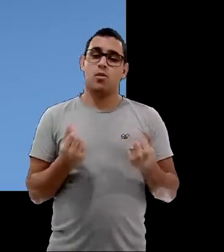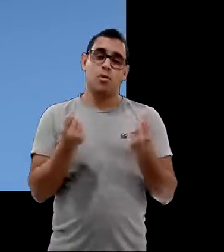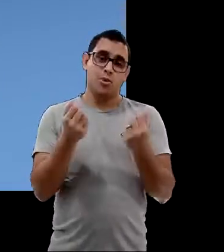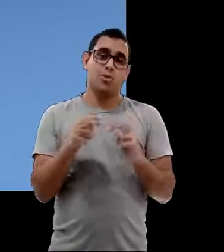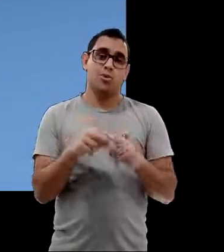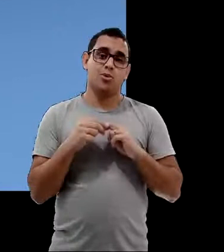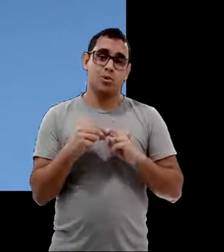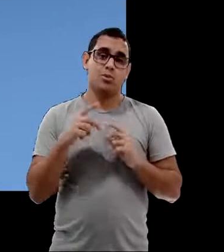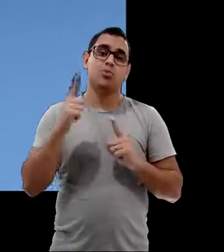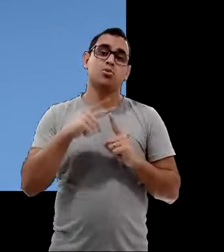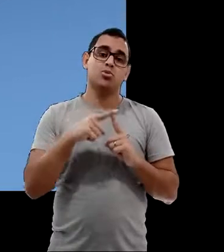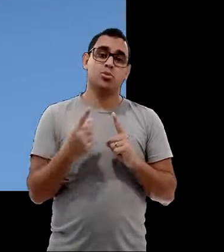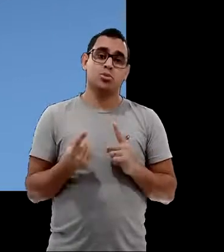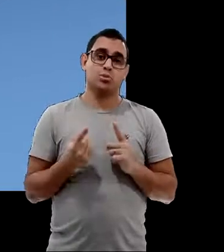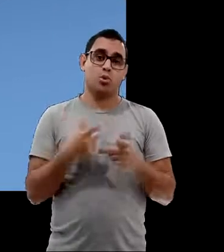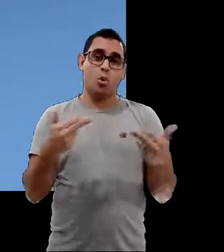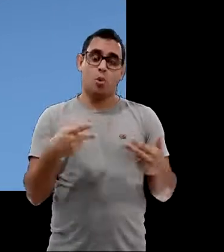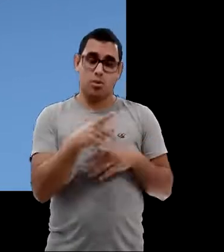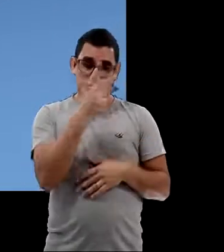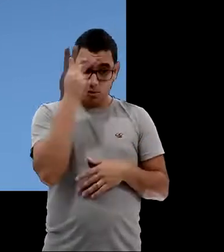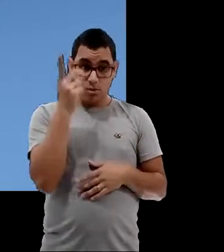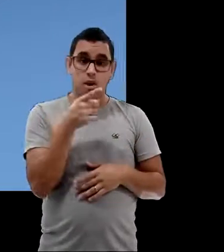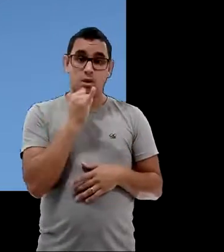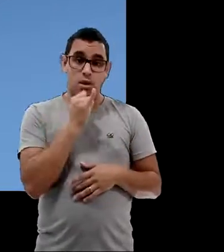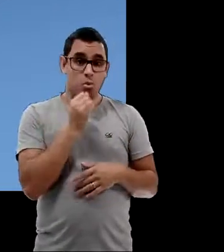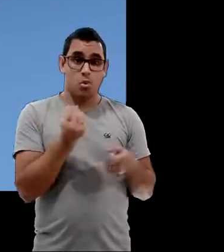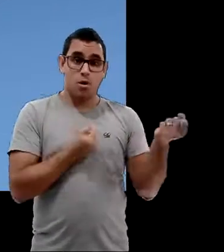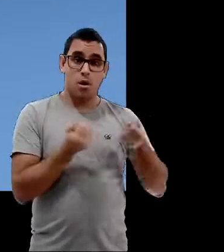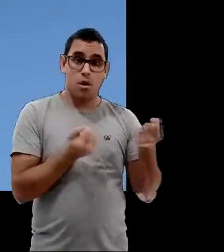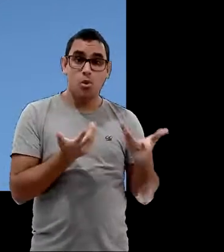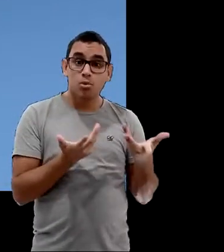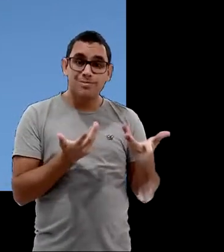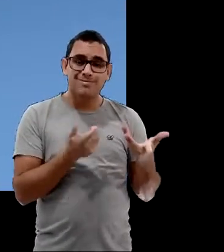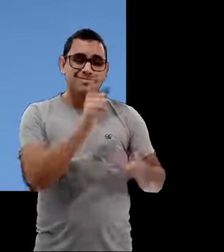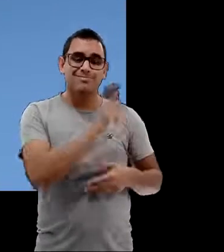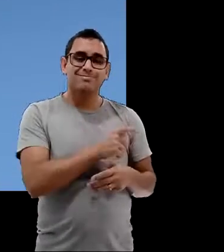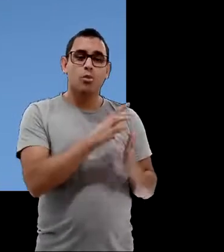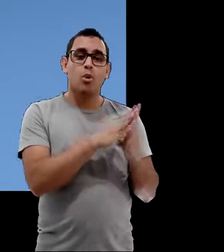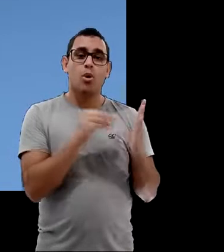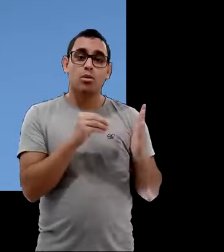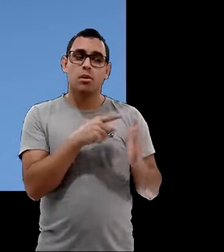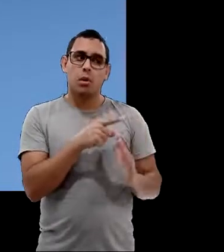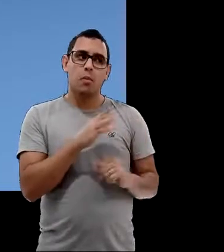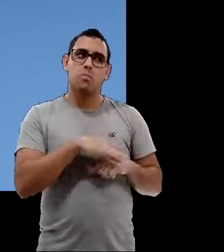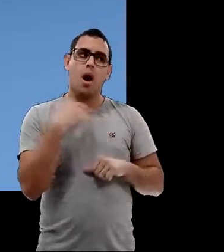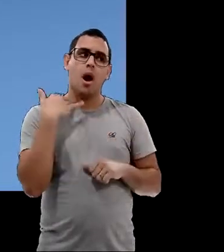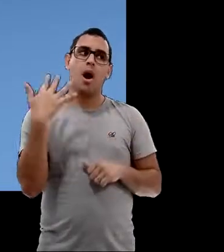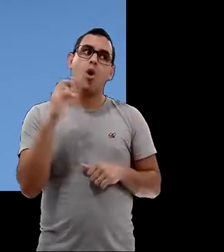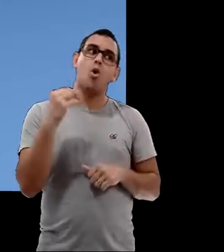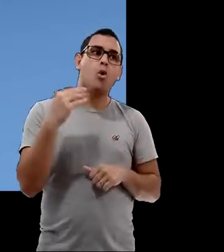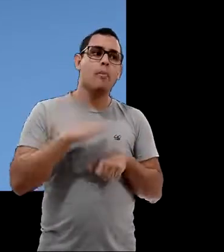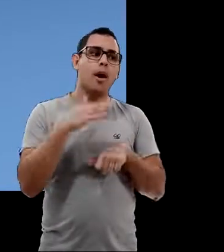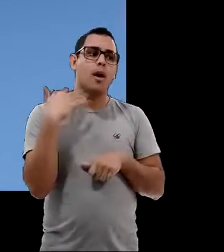econômica justamente pelo tipo de bem que a pessoa tem. Que tipo de carro aquela pessoa